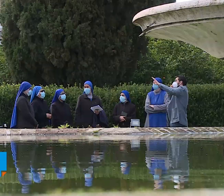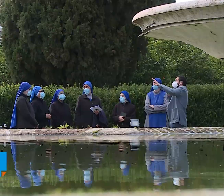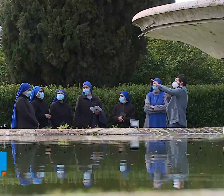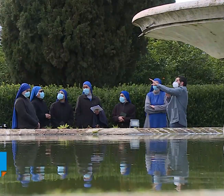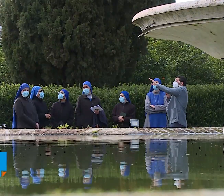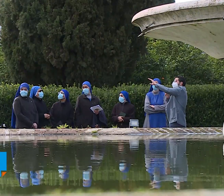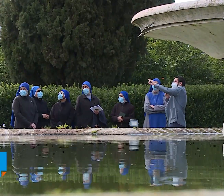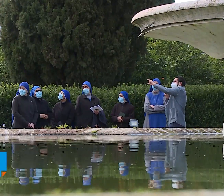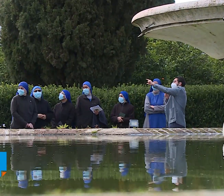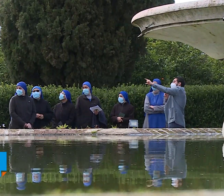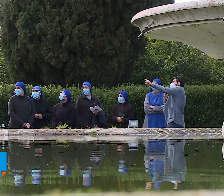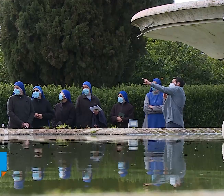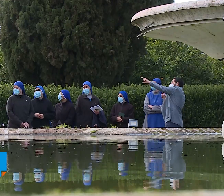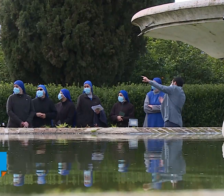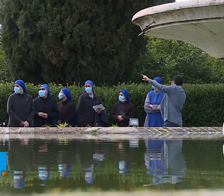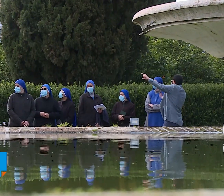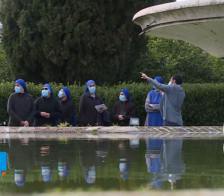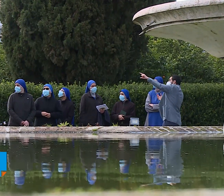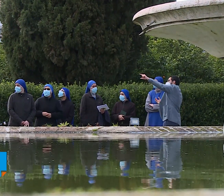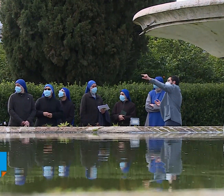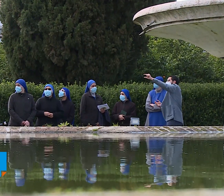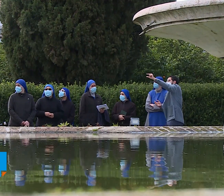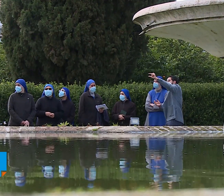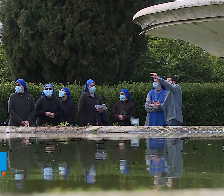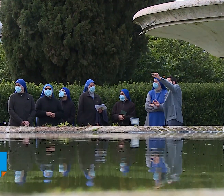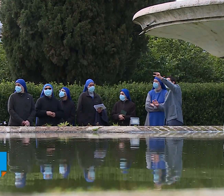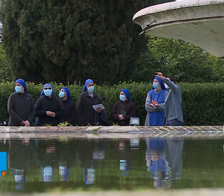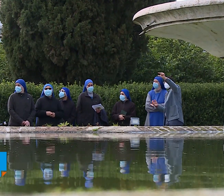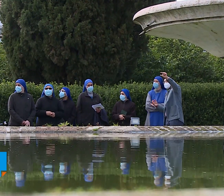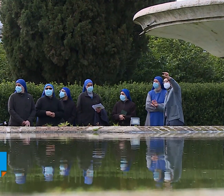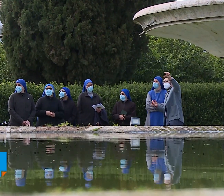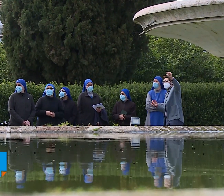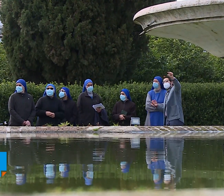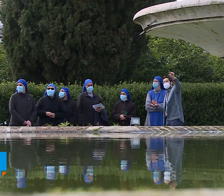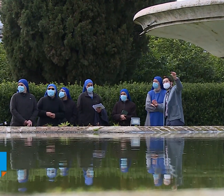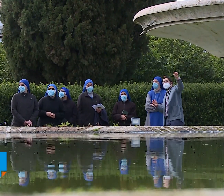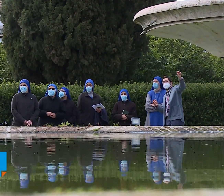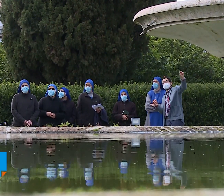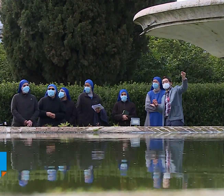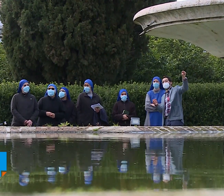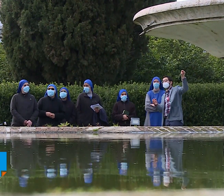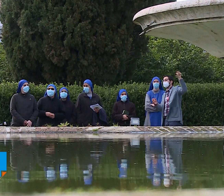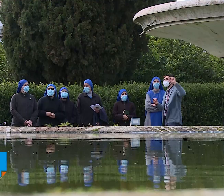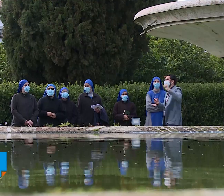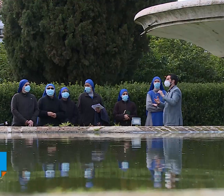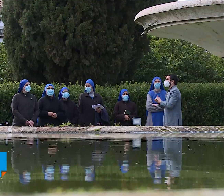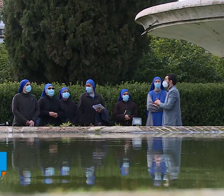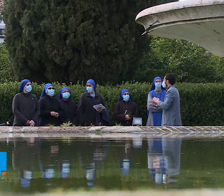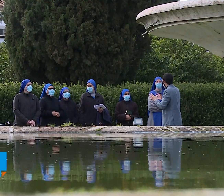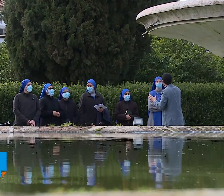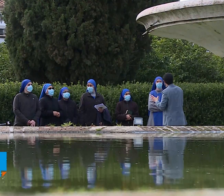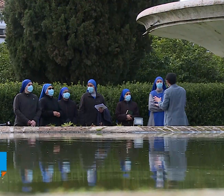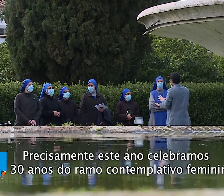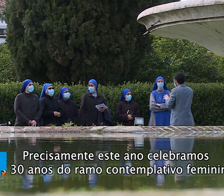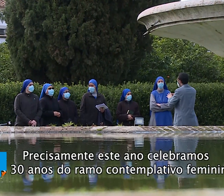1984 e pelo ramo feminino fundado 4 anos mais tarde, ambos com a dimensão apostólica e também